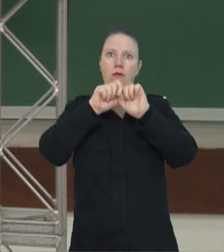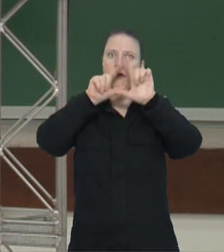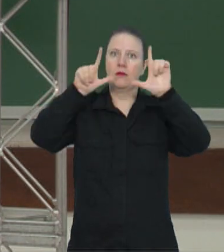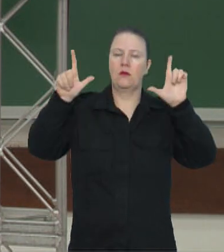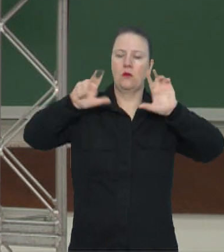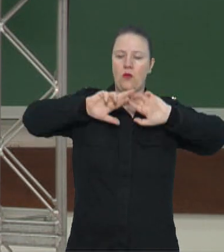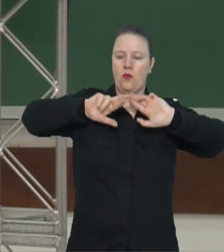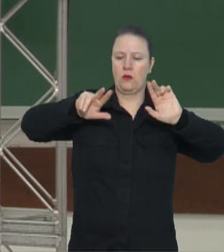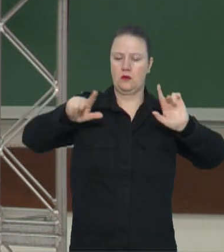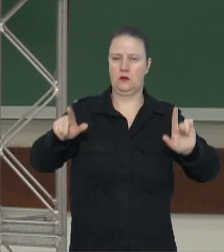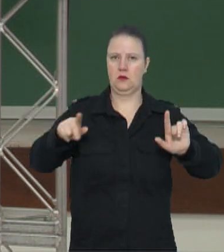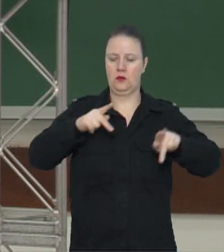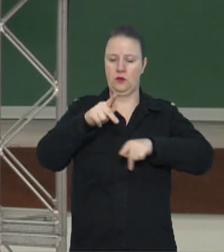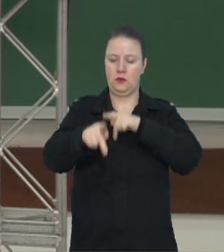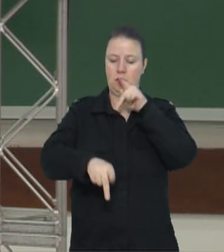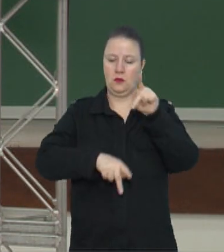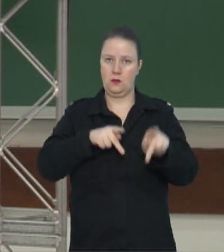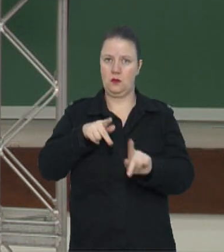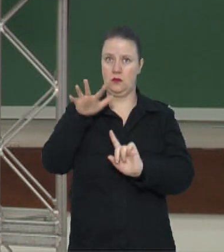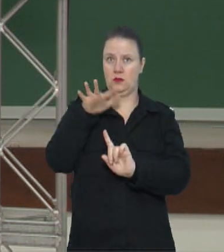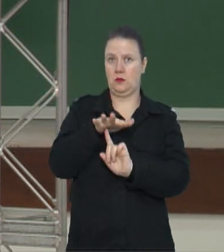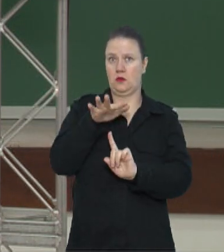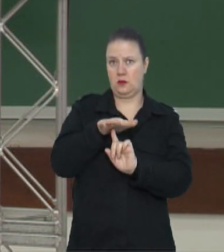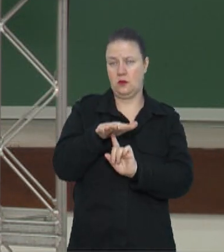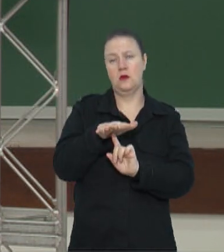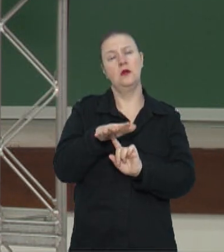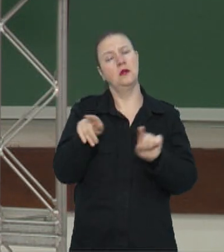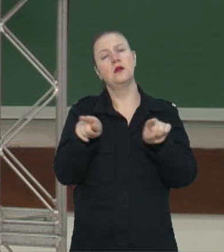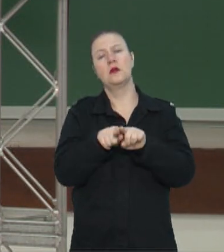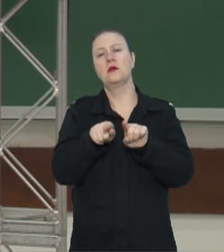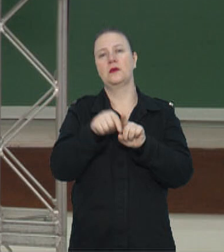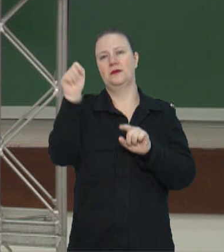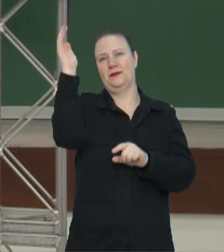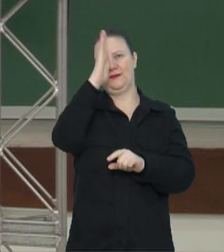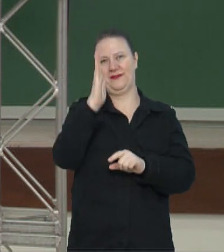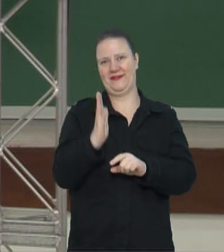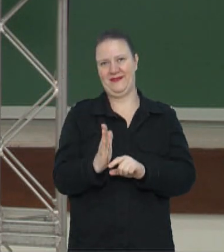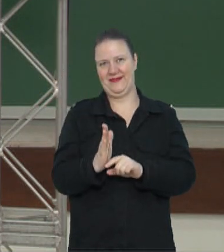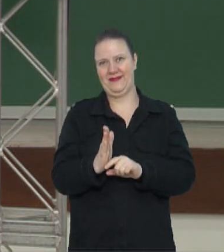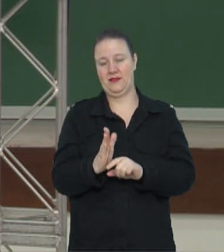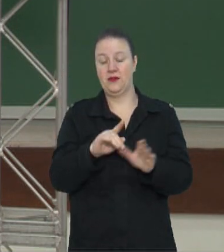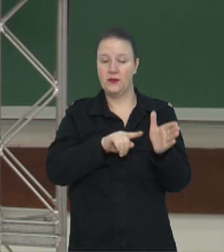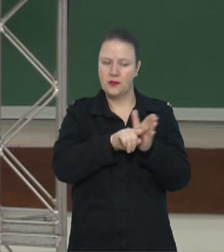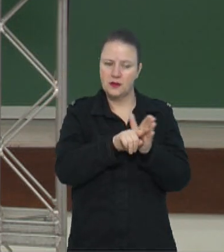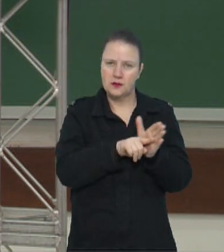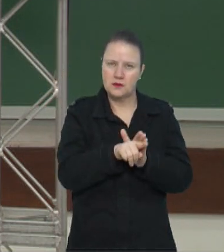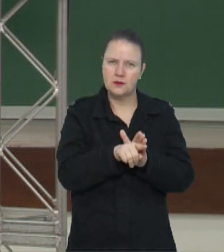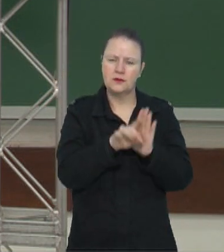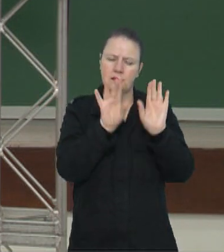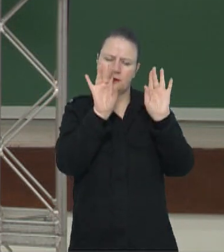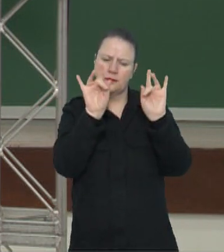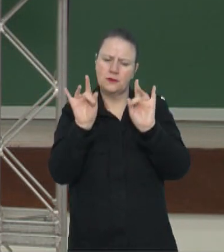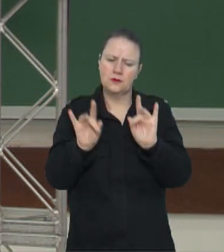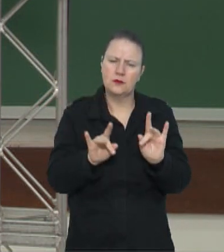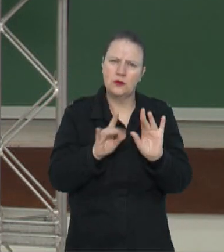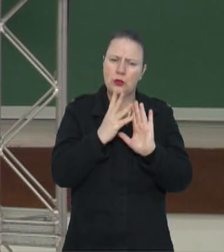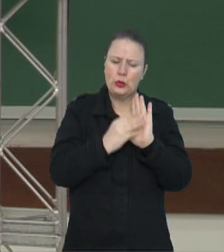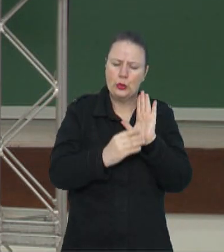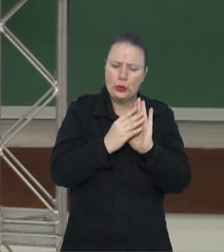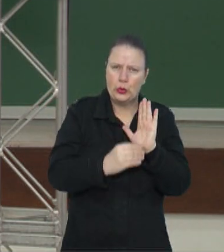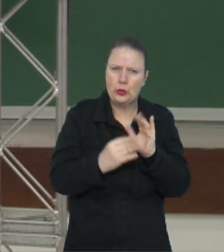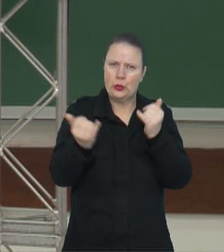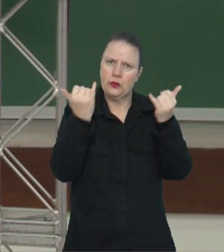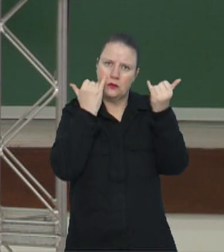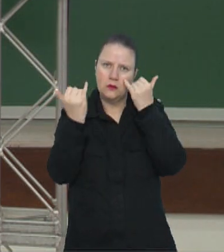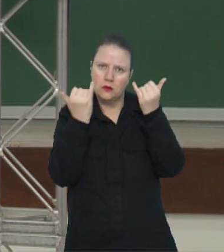da população paranaense e brasileira como um todo. Então, façam a pesquisa com capricho, anotem as